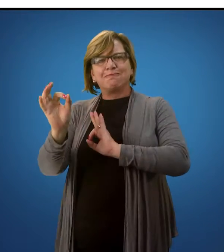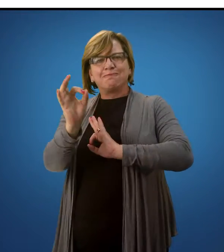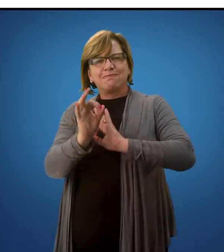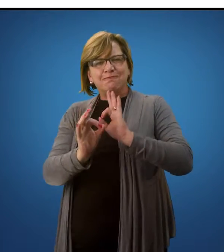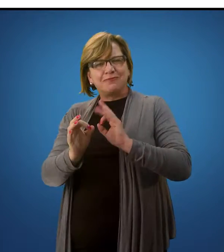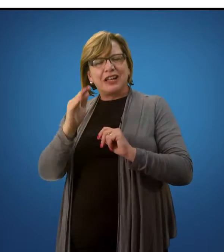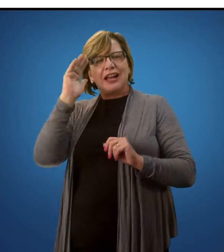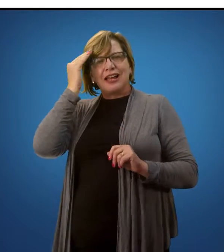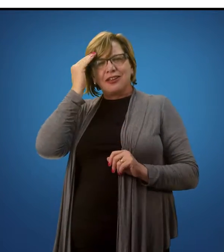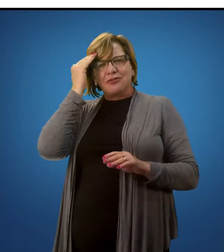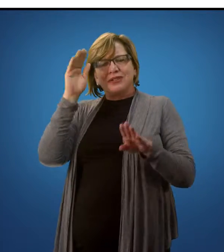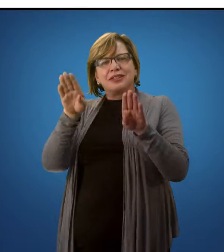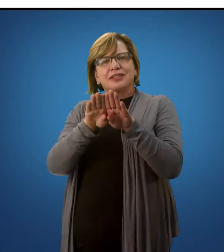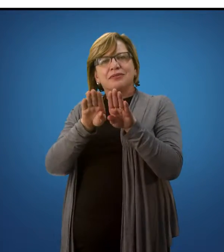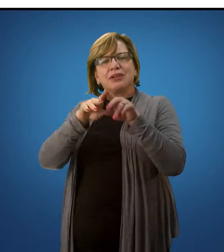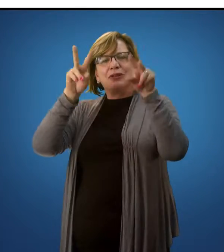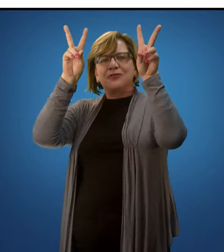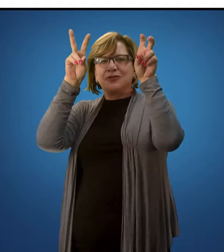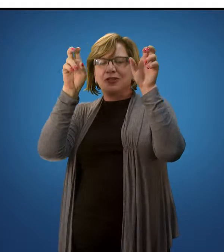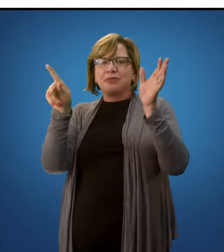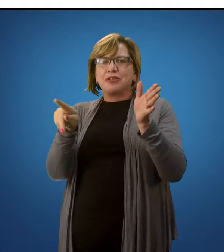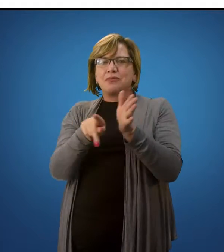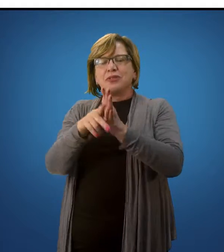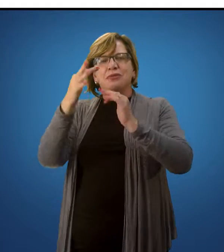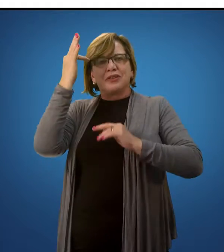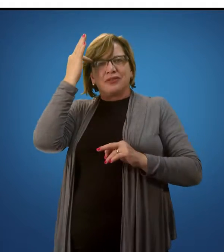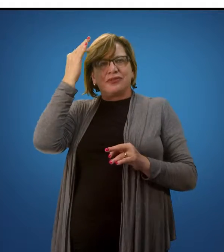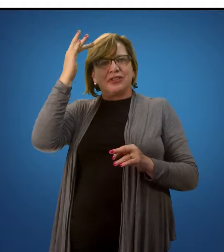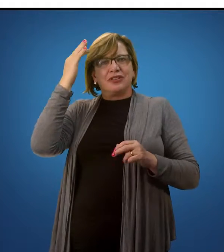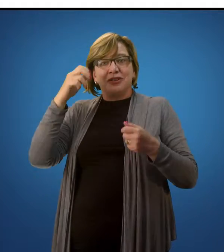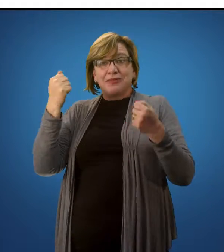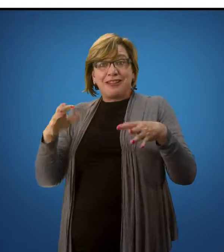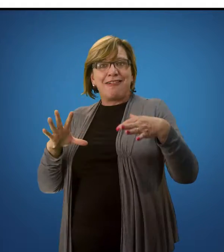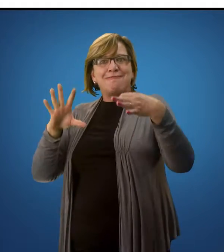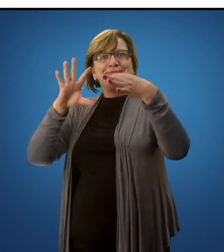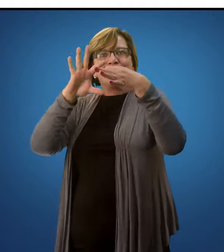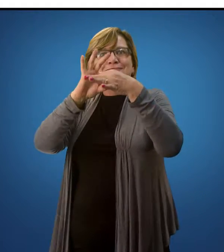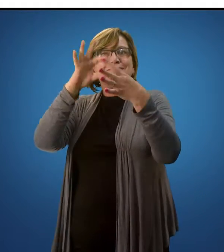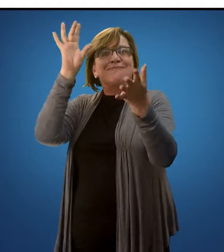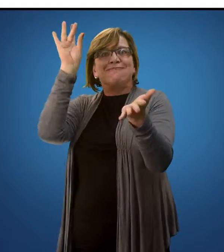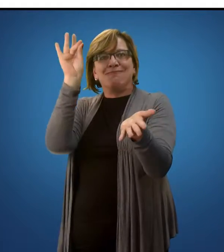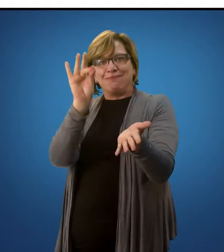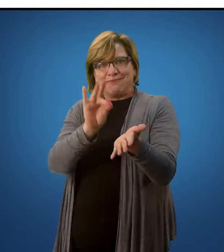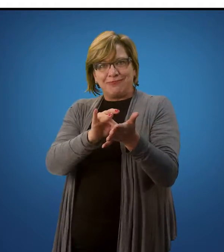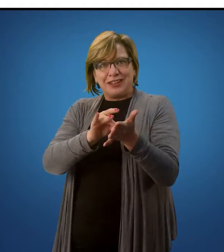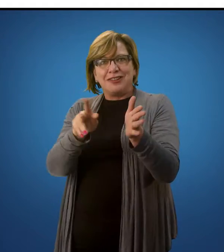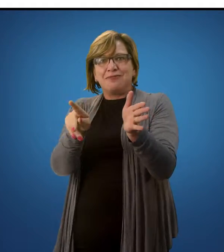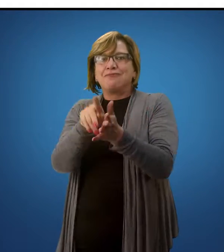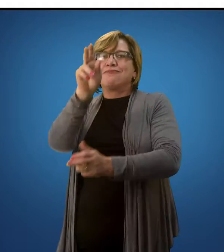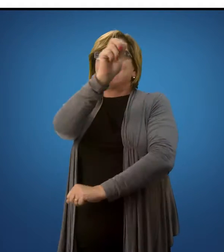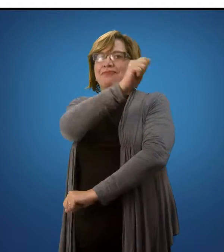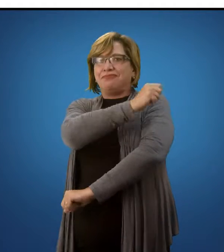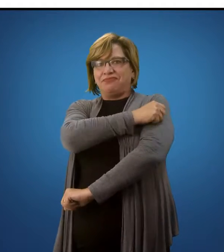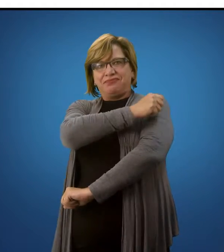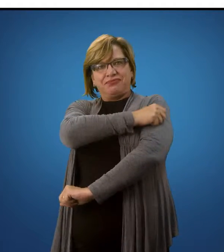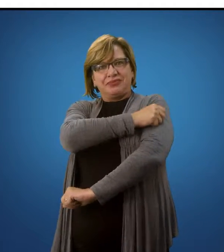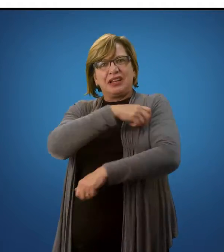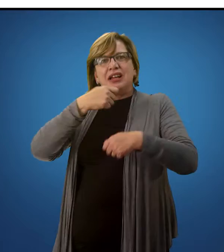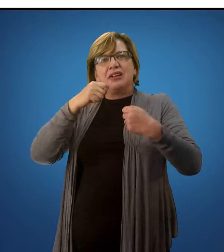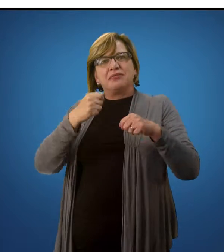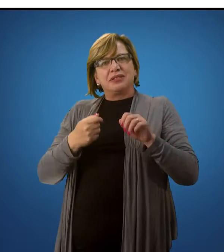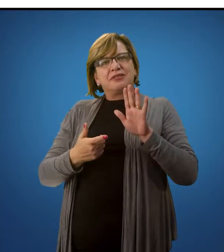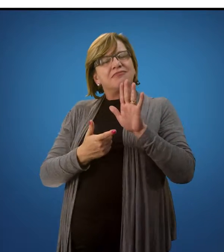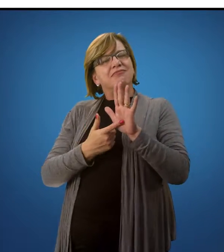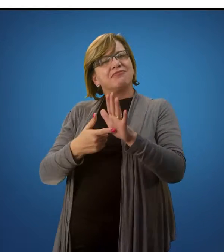que os conteúdos que são trabalhados precisa ter uma conexão com a realidade do aluno tem que trazer